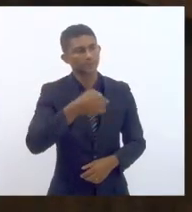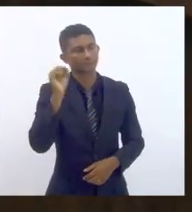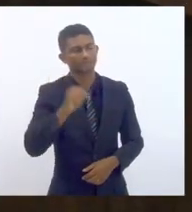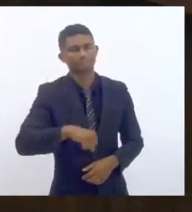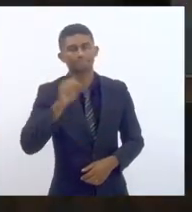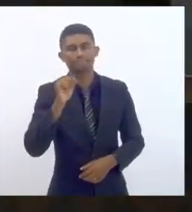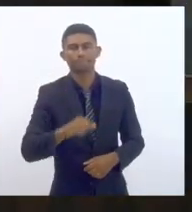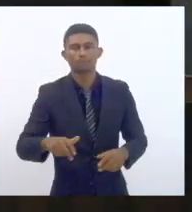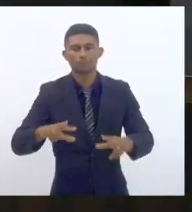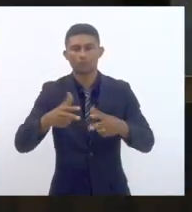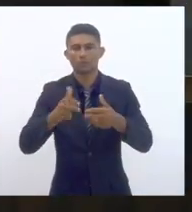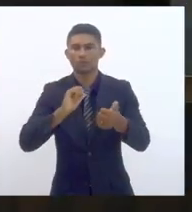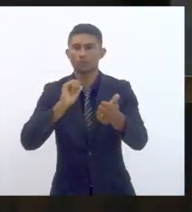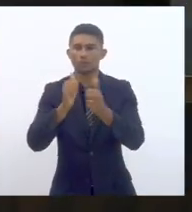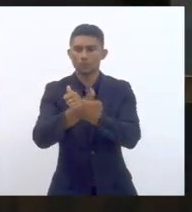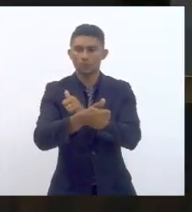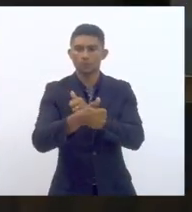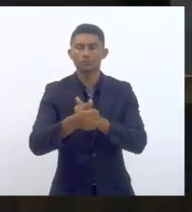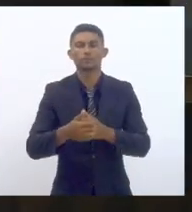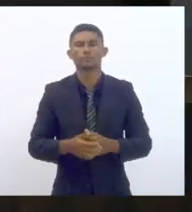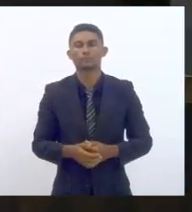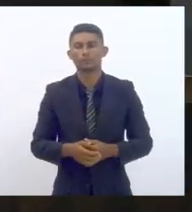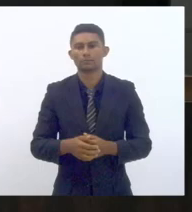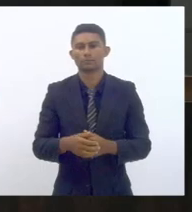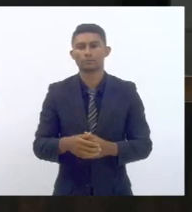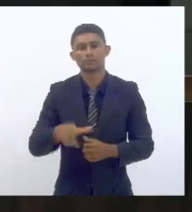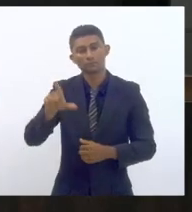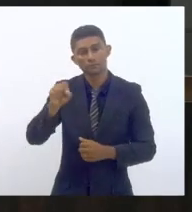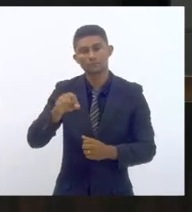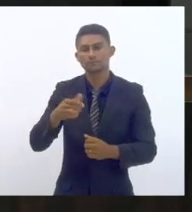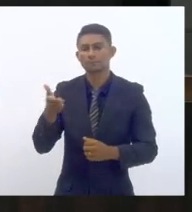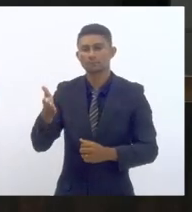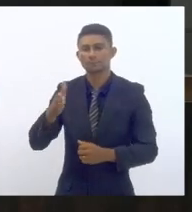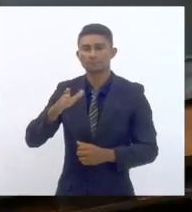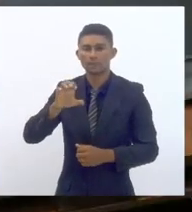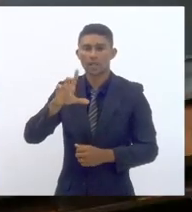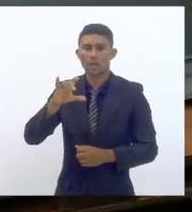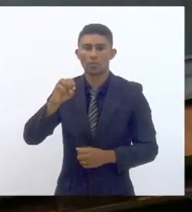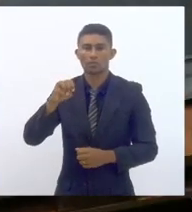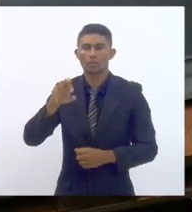presidente. Pela Comissão de Esporte, presidência designa deputado Eliomar Coelho.